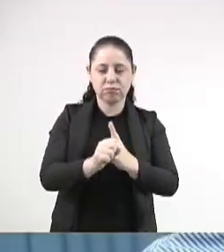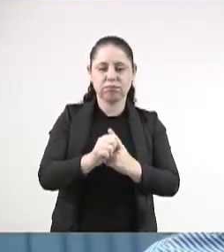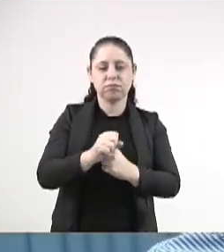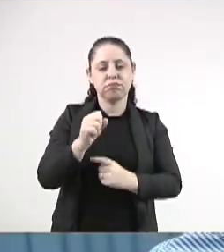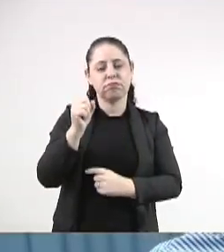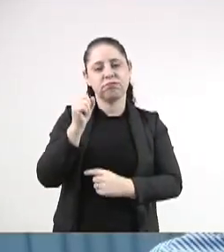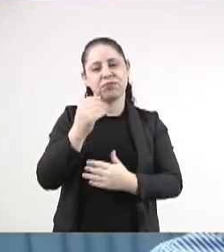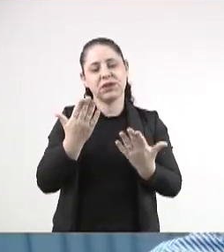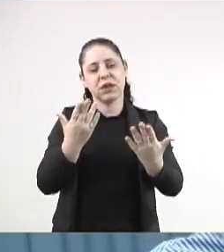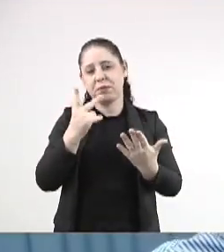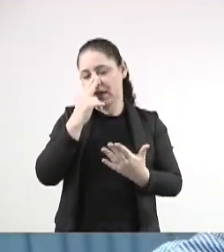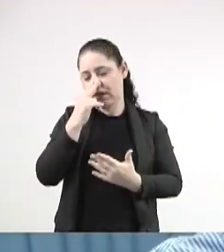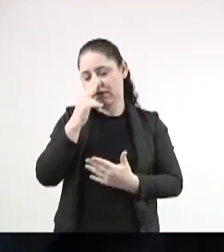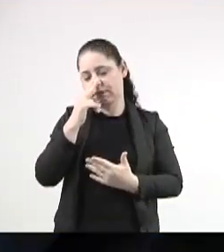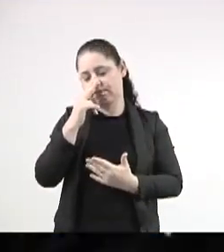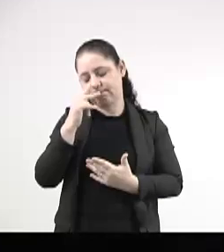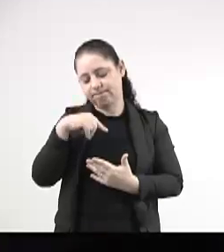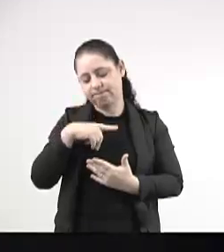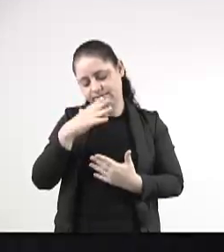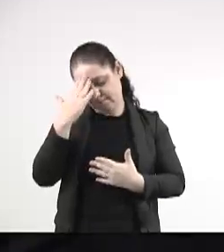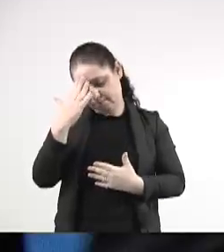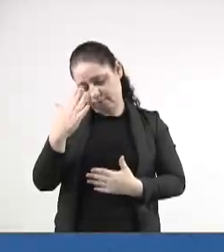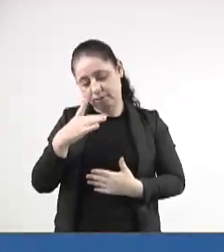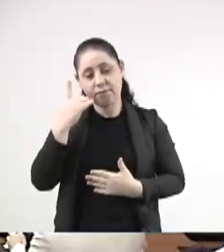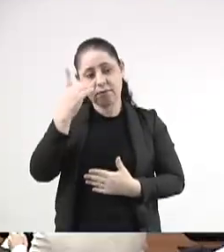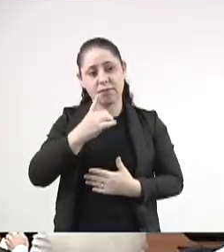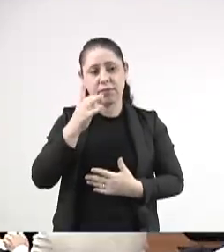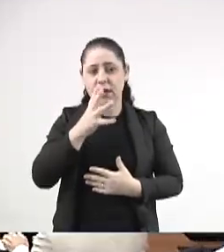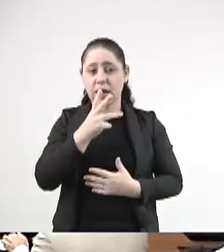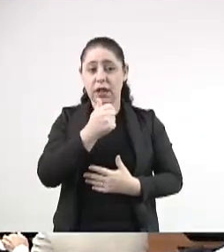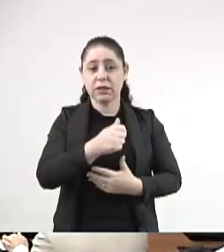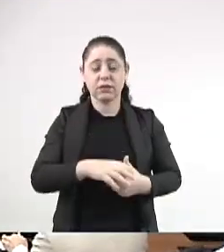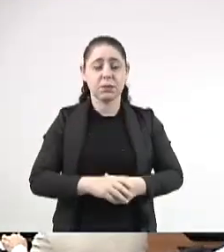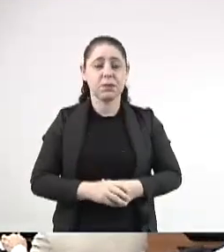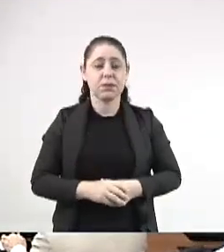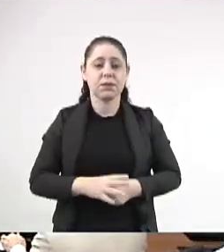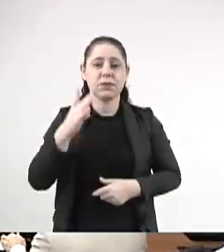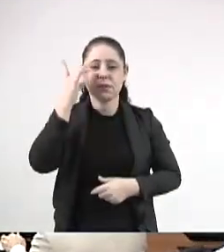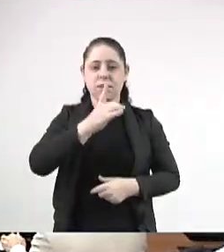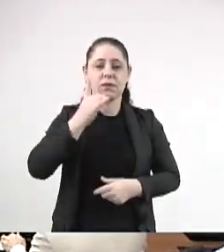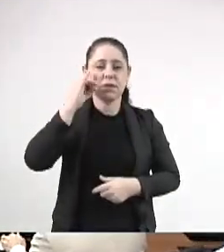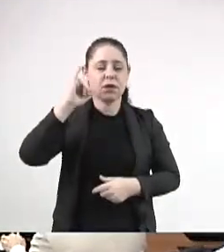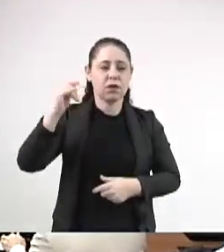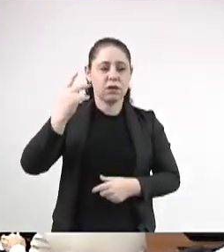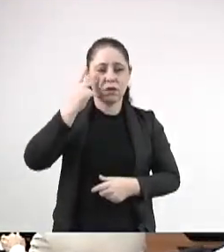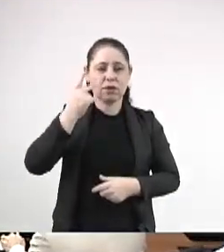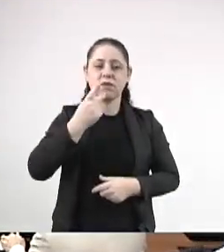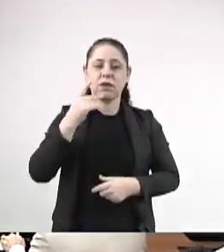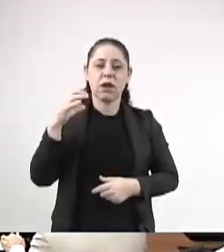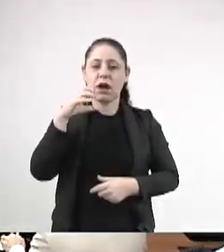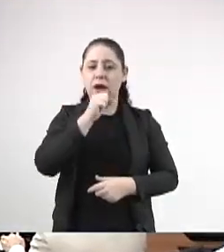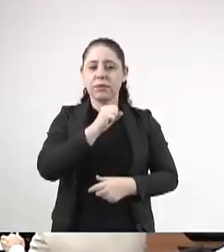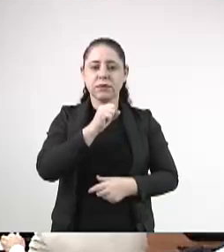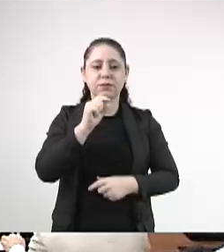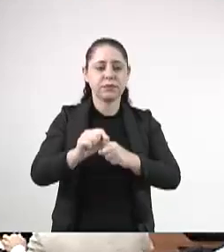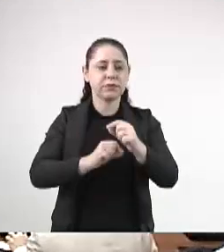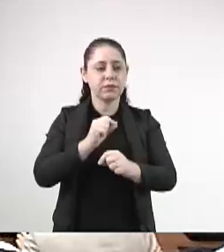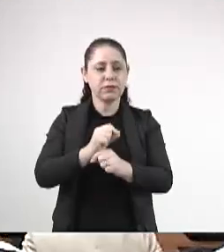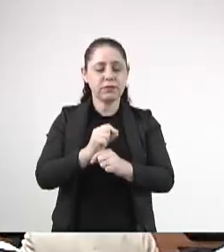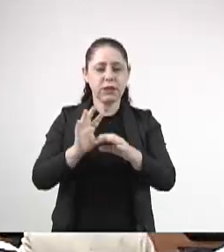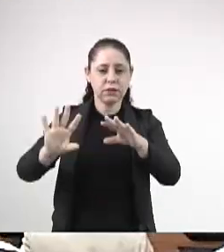hipocrisia mora aqui. Obrigada. Obrigada, deputada Lia. Deputado João Henrique, eu só vou pedir para você ser um pouquinho breve para